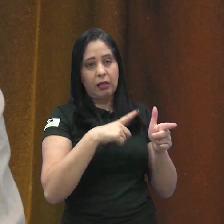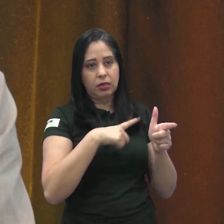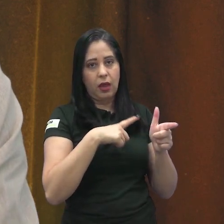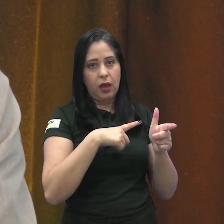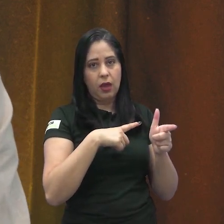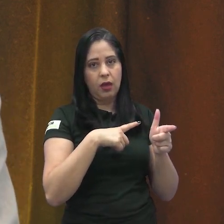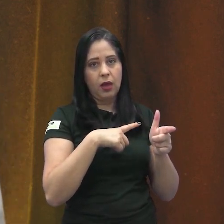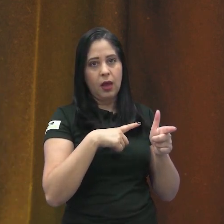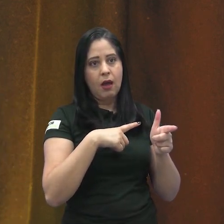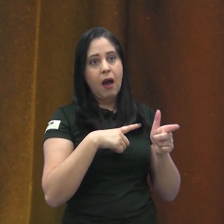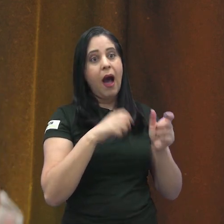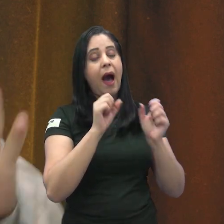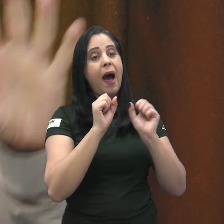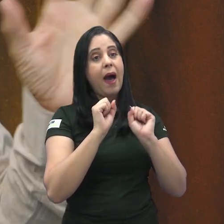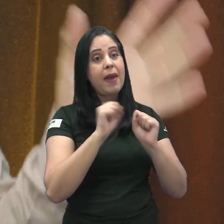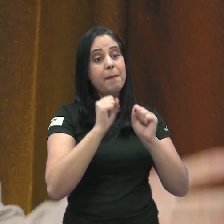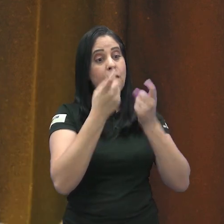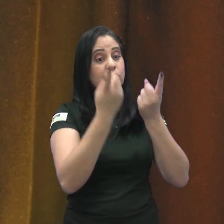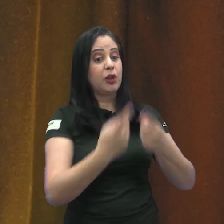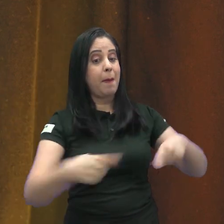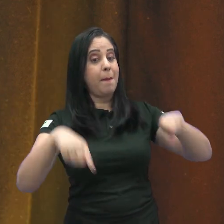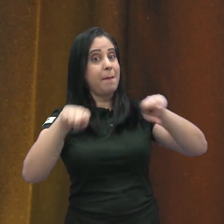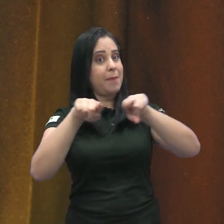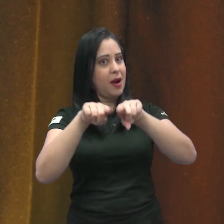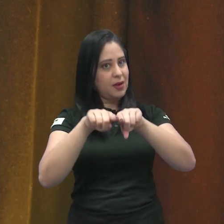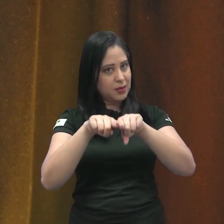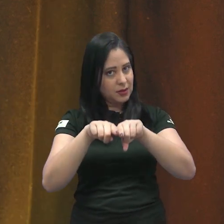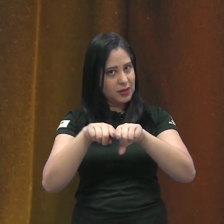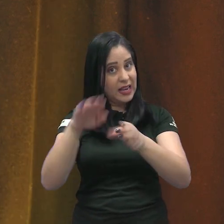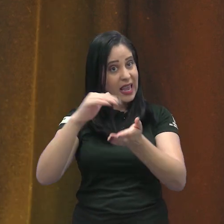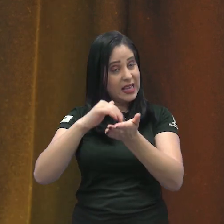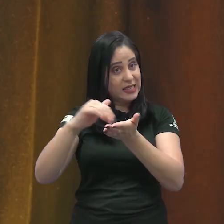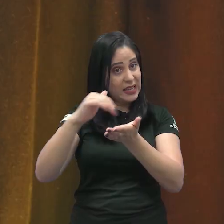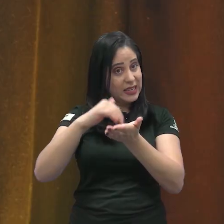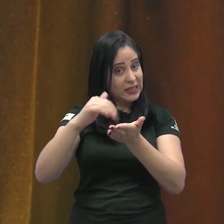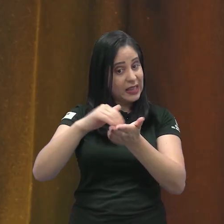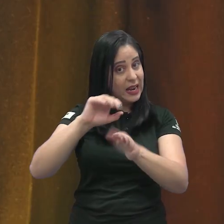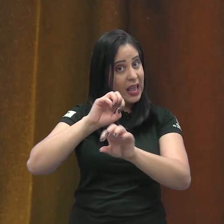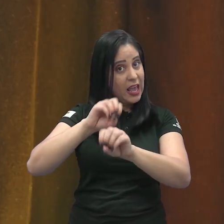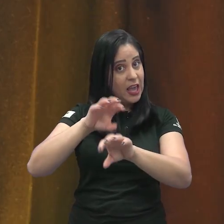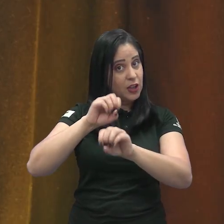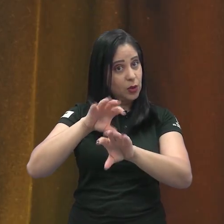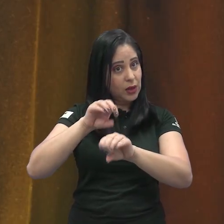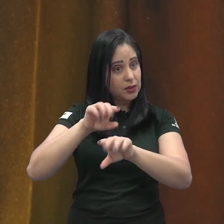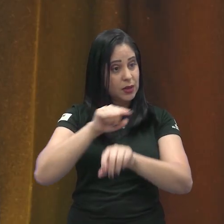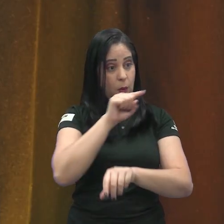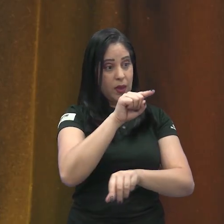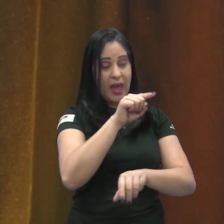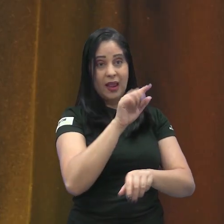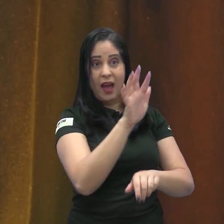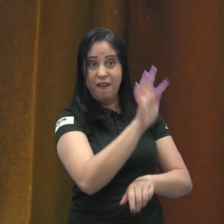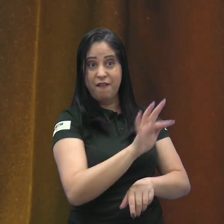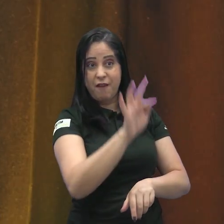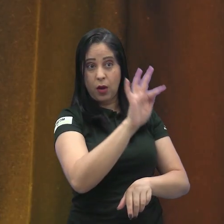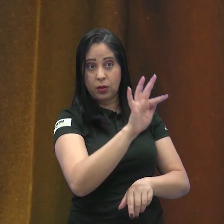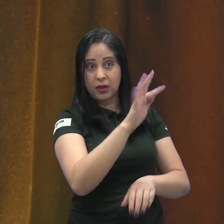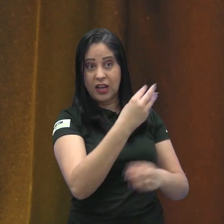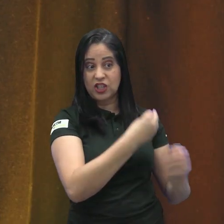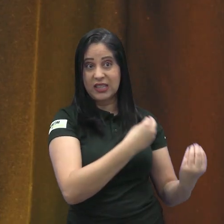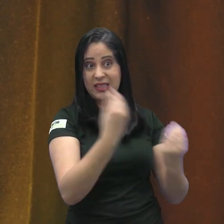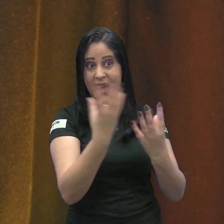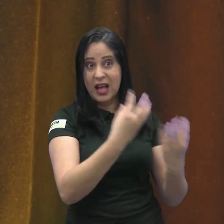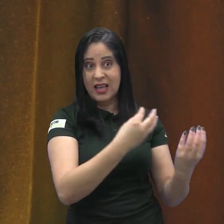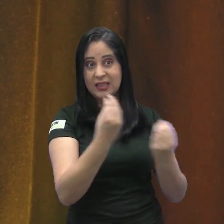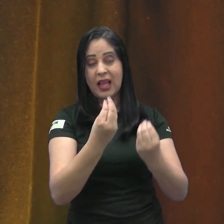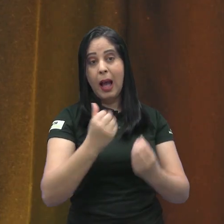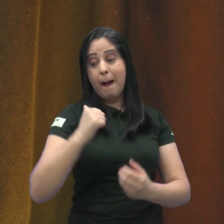bolsa de estudo através de critérios estabelecidos pela Secretaria da Educação. Isso eu fiz aqui na cidade,